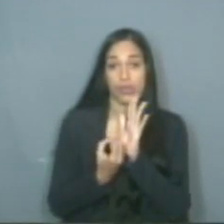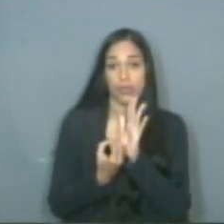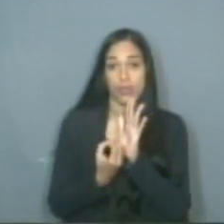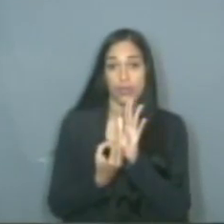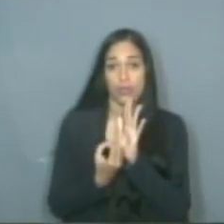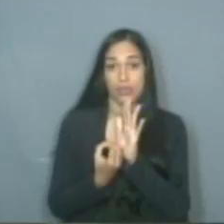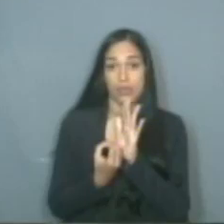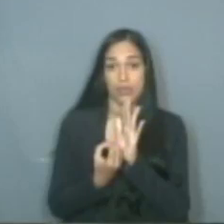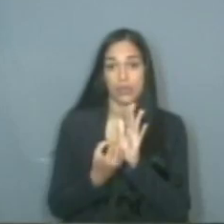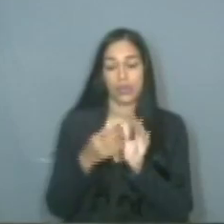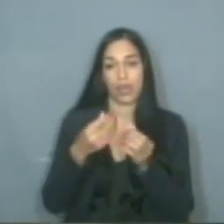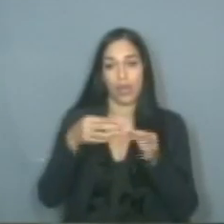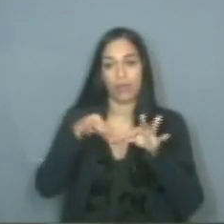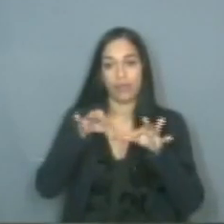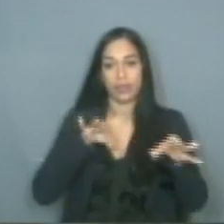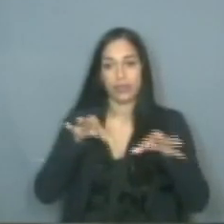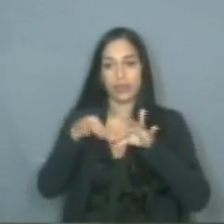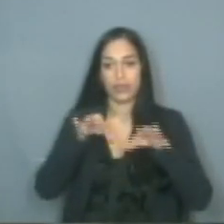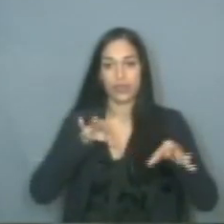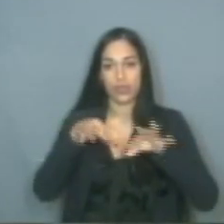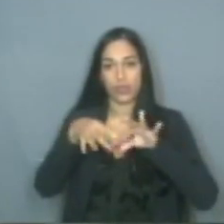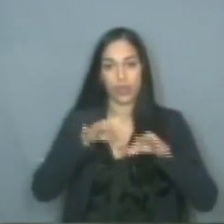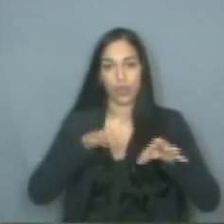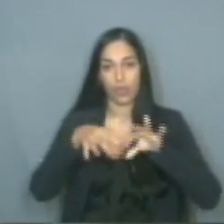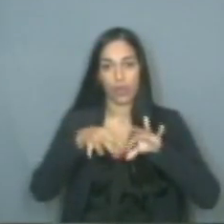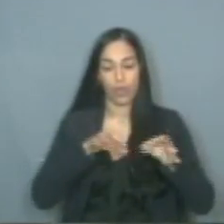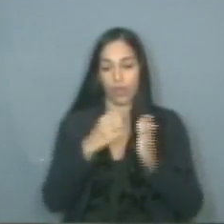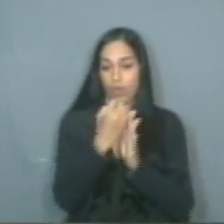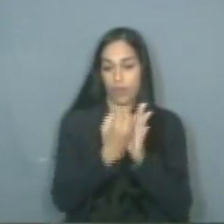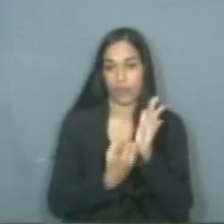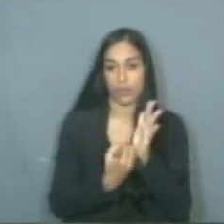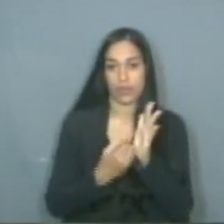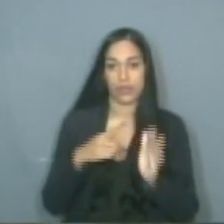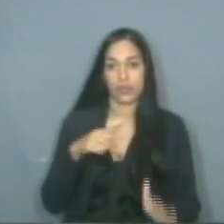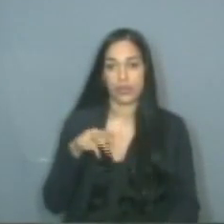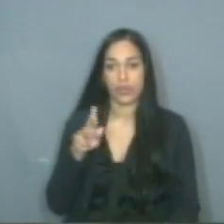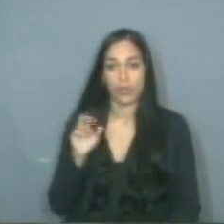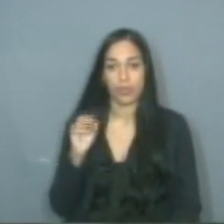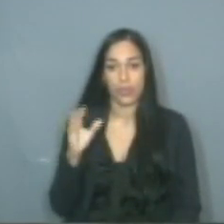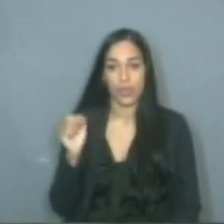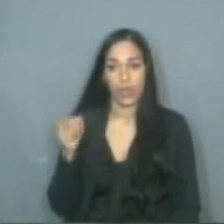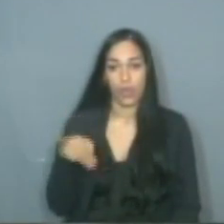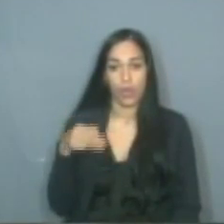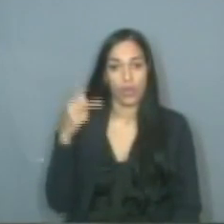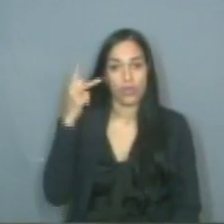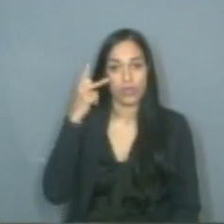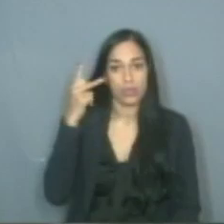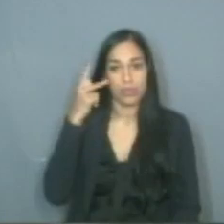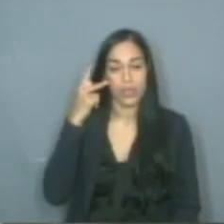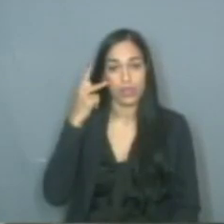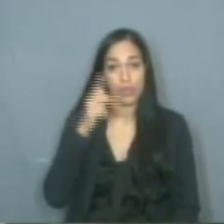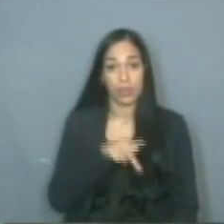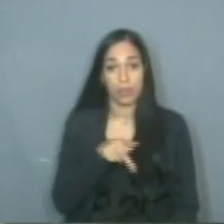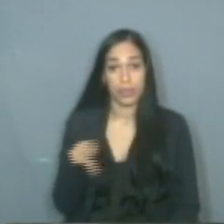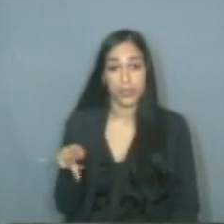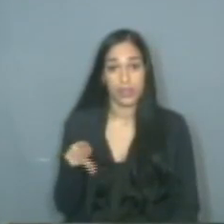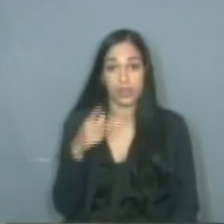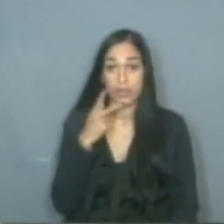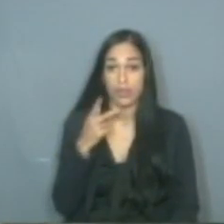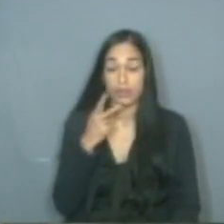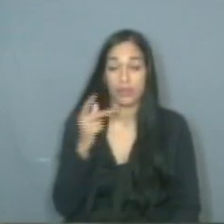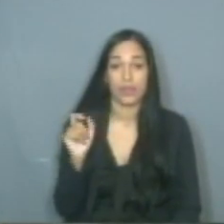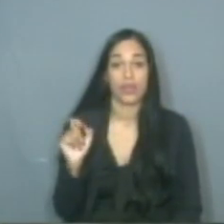fez? Rasgou o ofício do PROCON de São Paulo. Rasgou. Sabe o que o presidente Bolsonaro